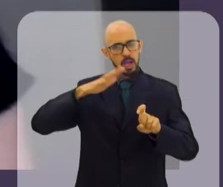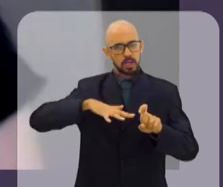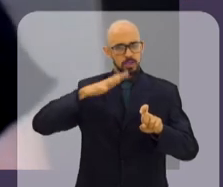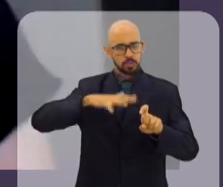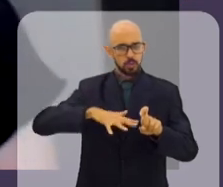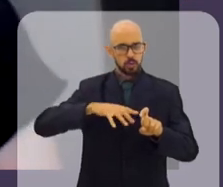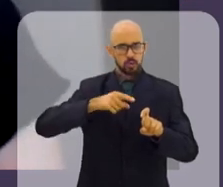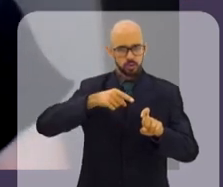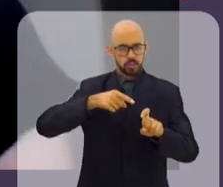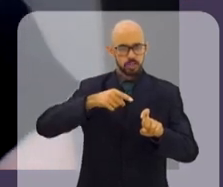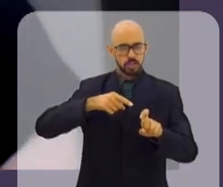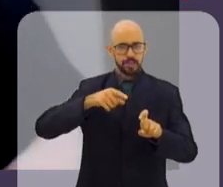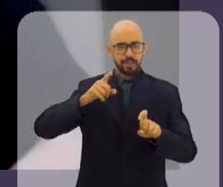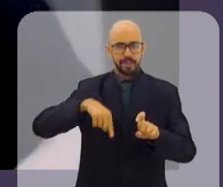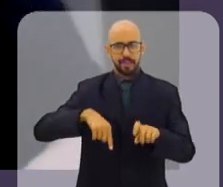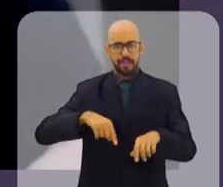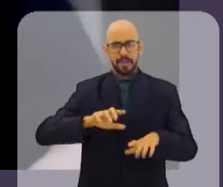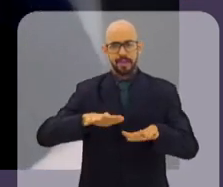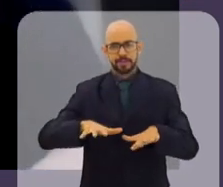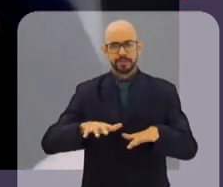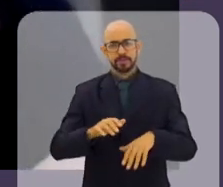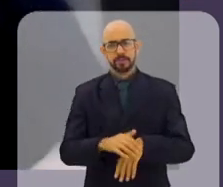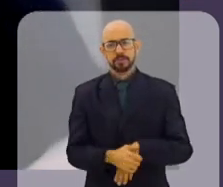mitológico é